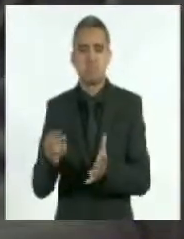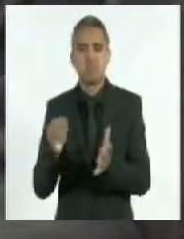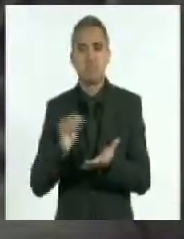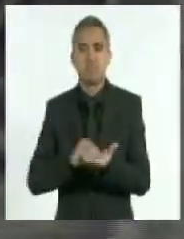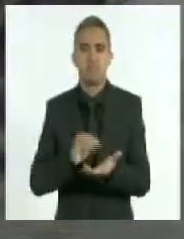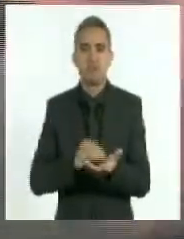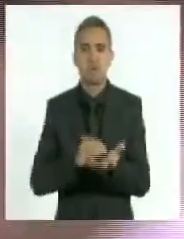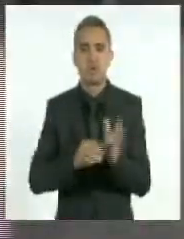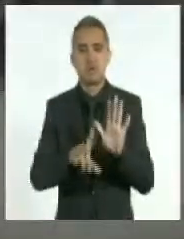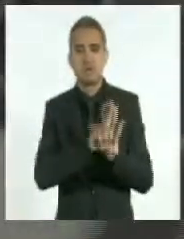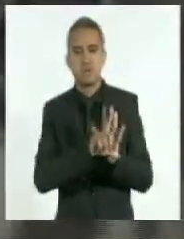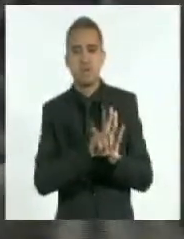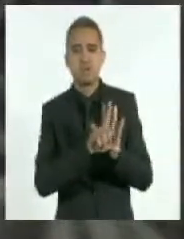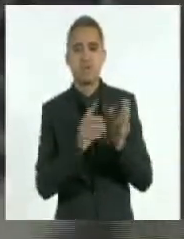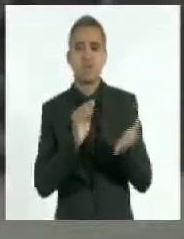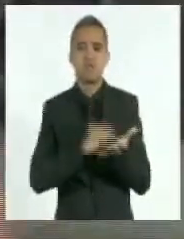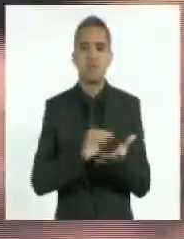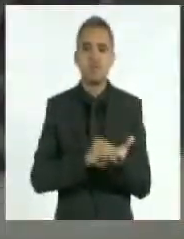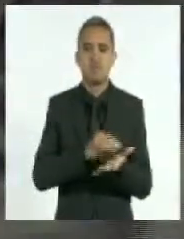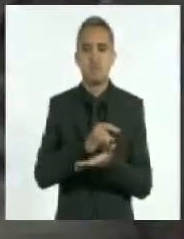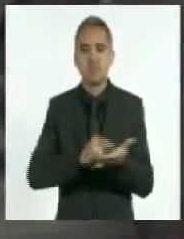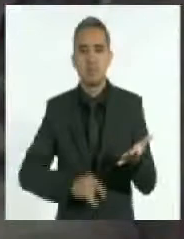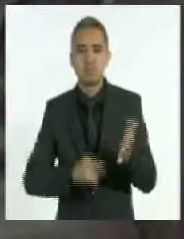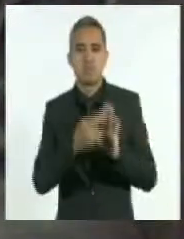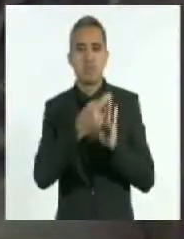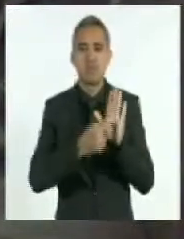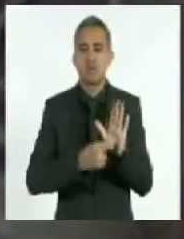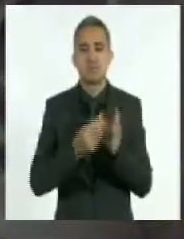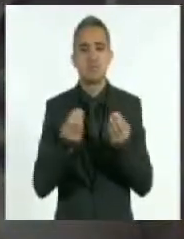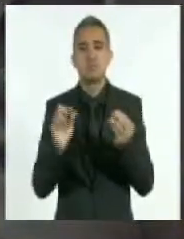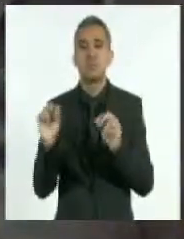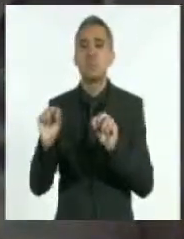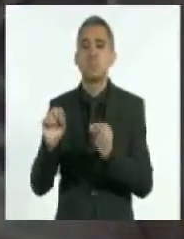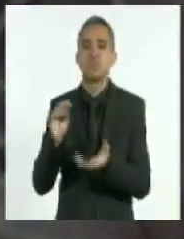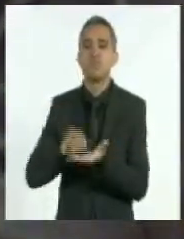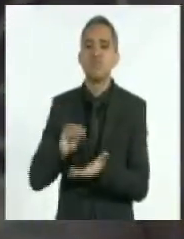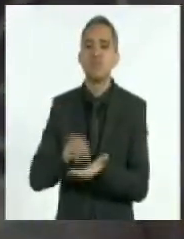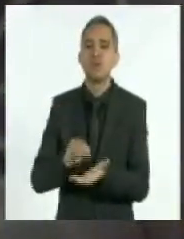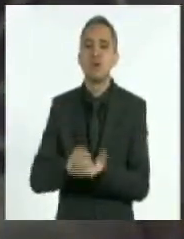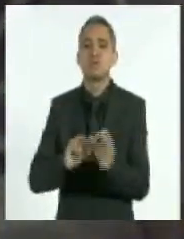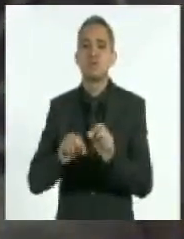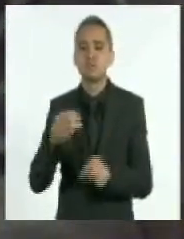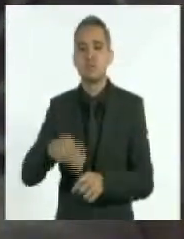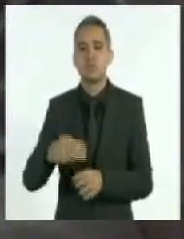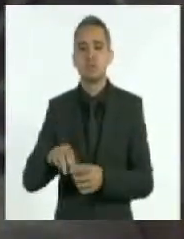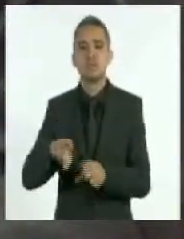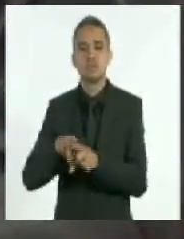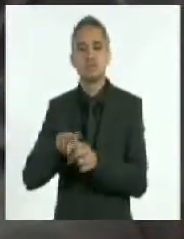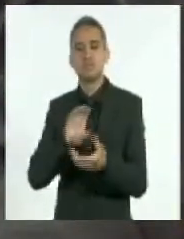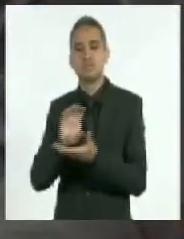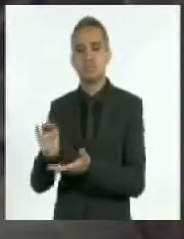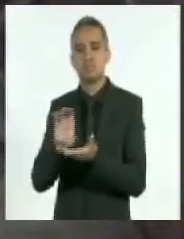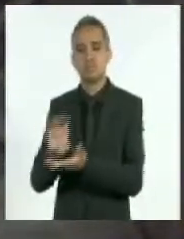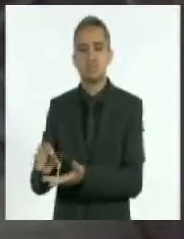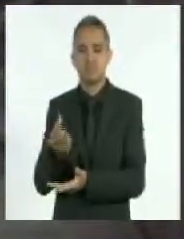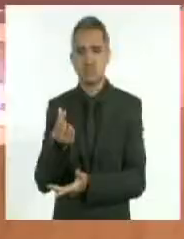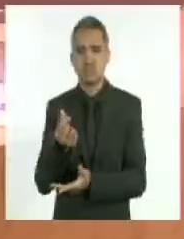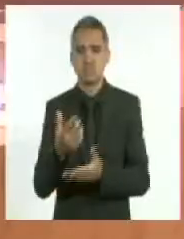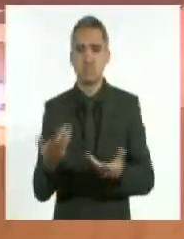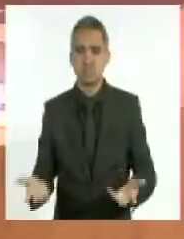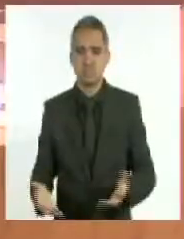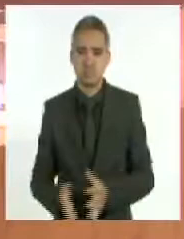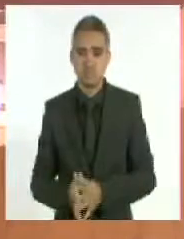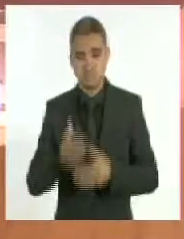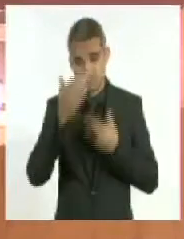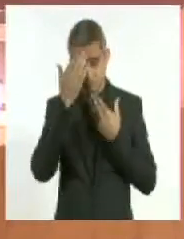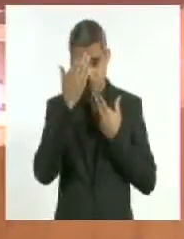ou uma adesão, o que é que faltaria nesse caso para que pudesse estar recebendo essa receita? Eu agradeço a parte de Vossa